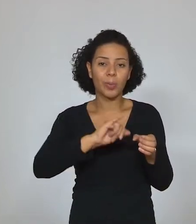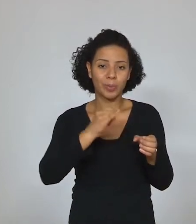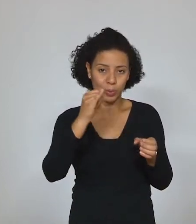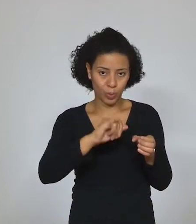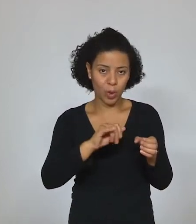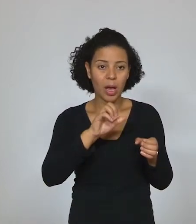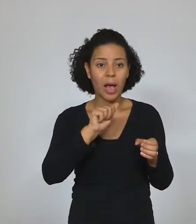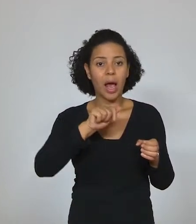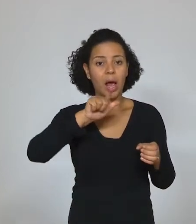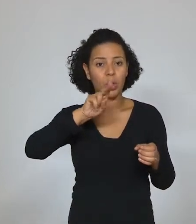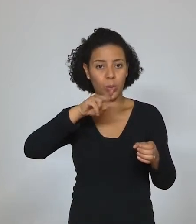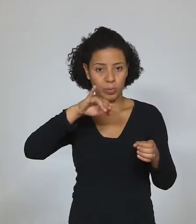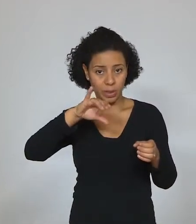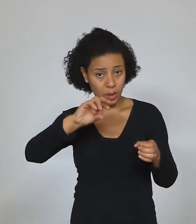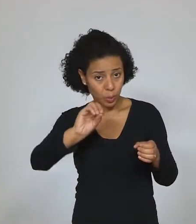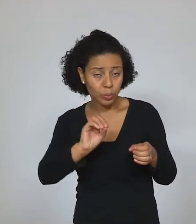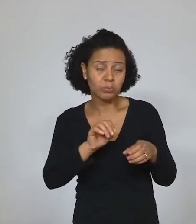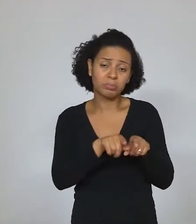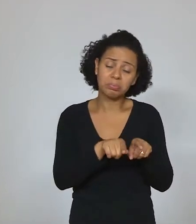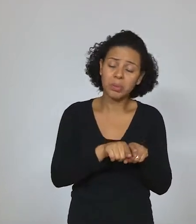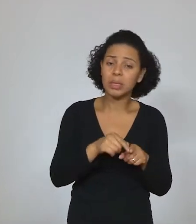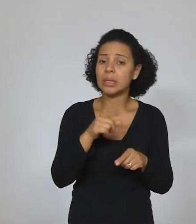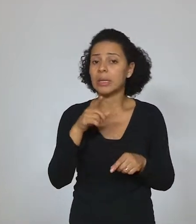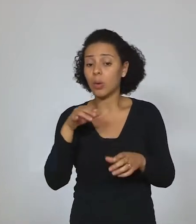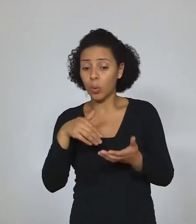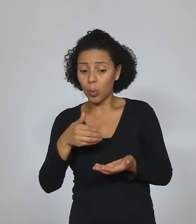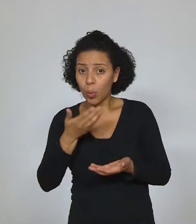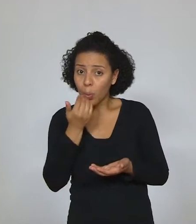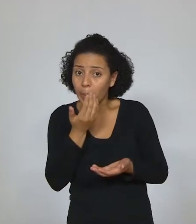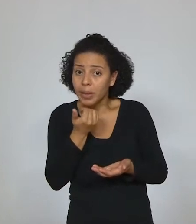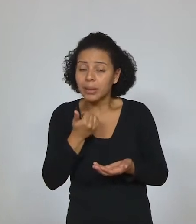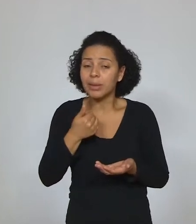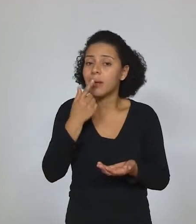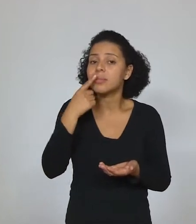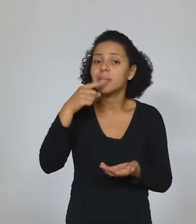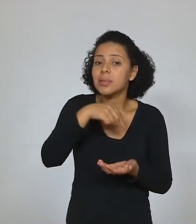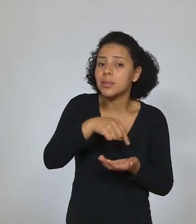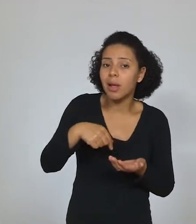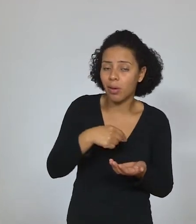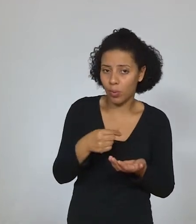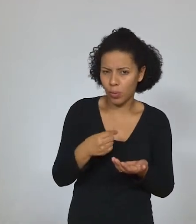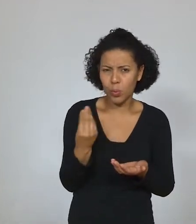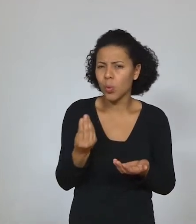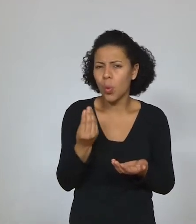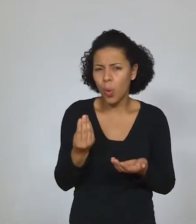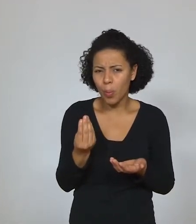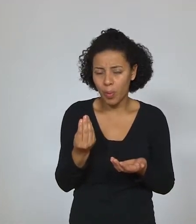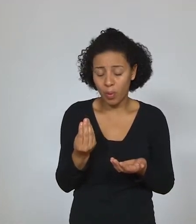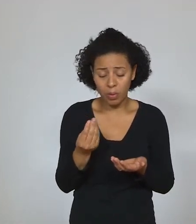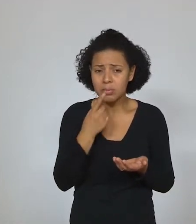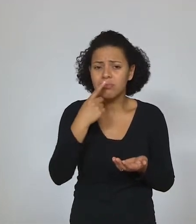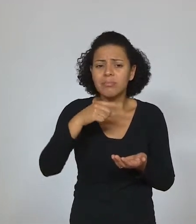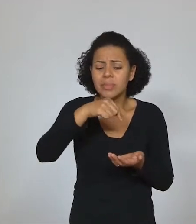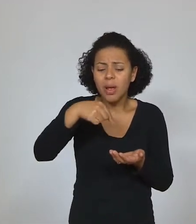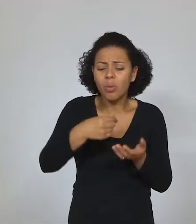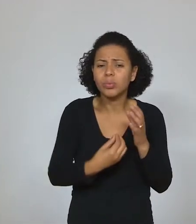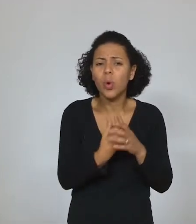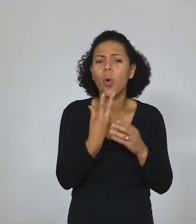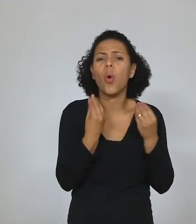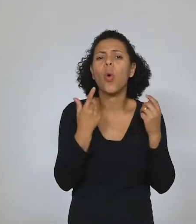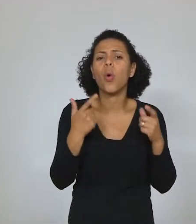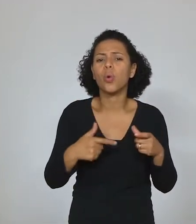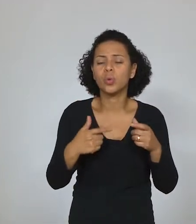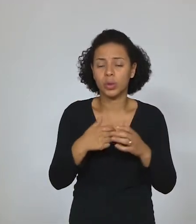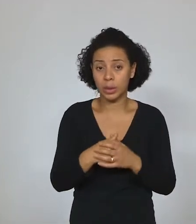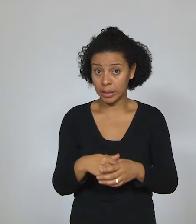chamado bauxita. E o sal que vai na comida? Também é obtido de uma separação da água do mar, realizado